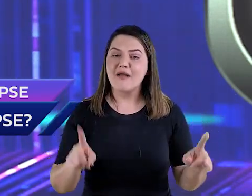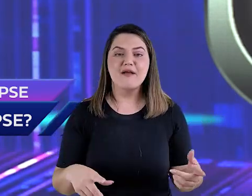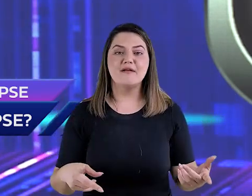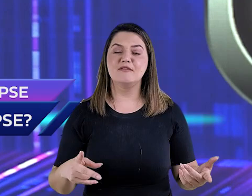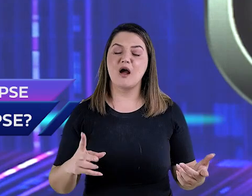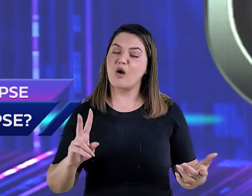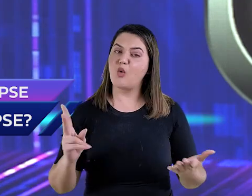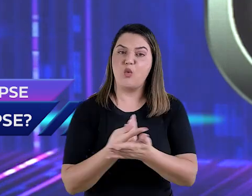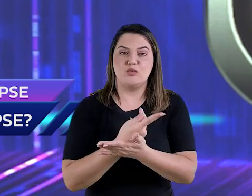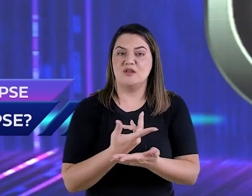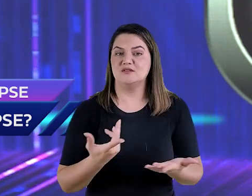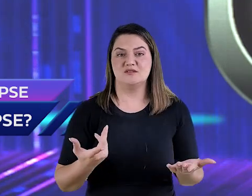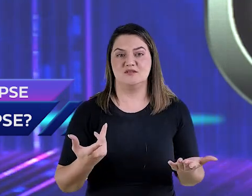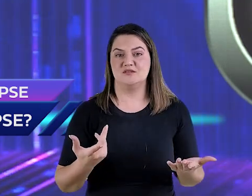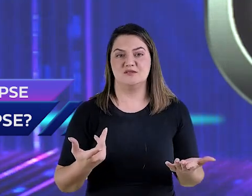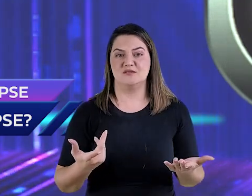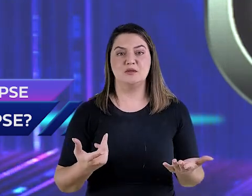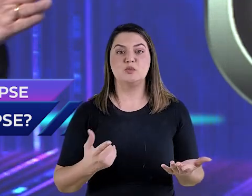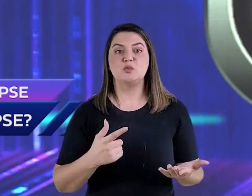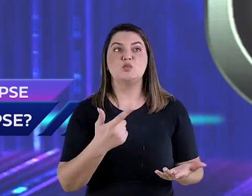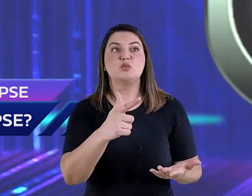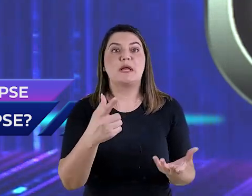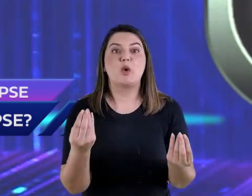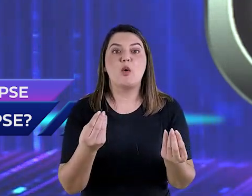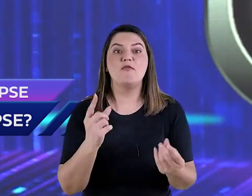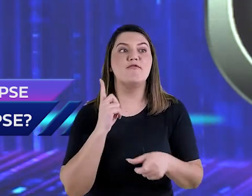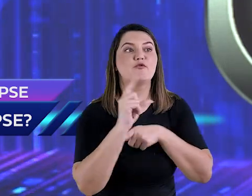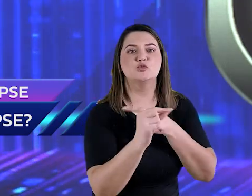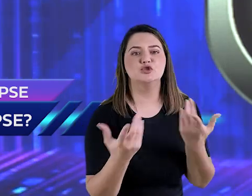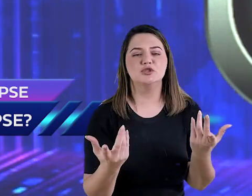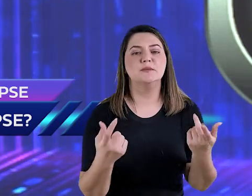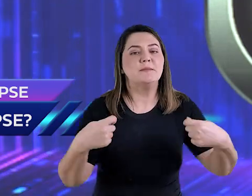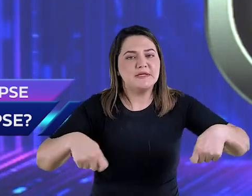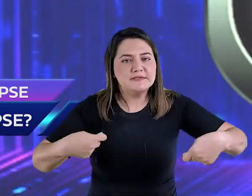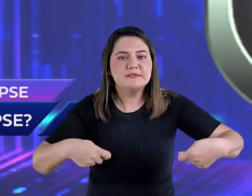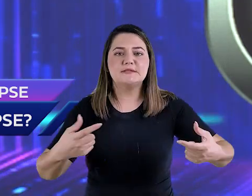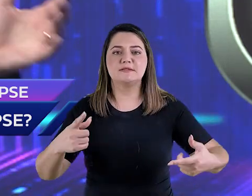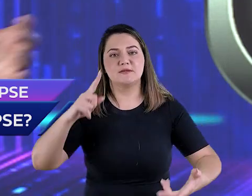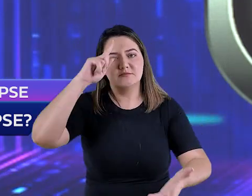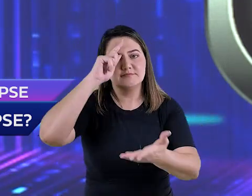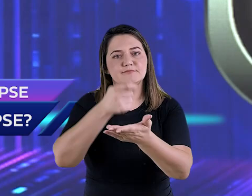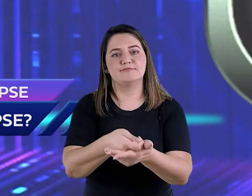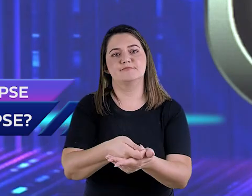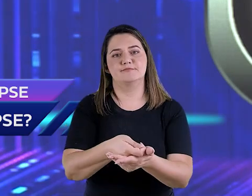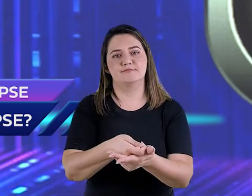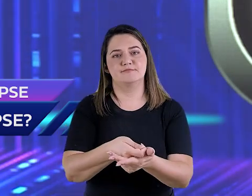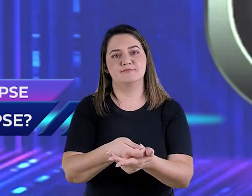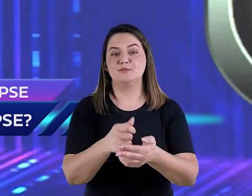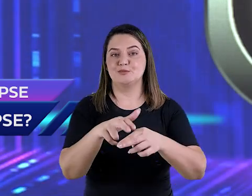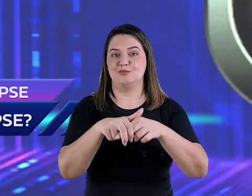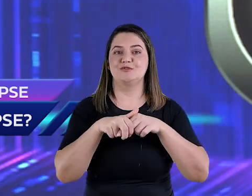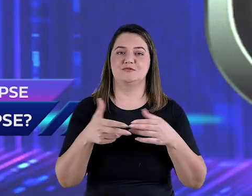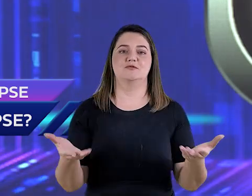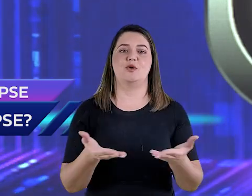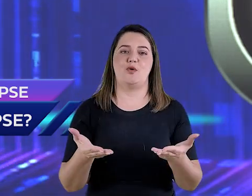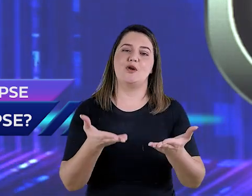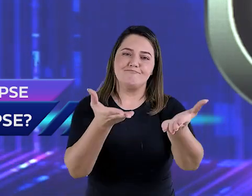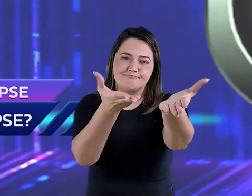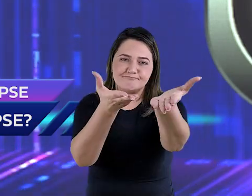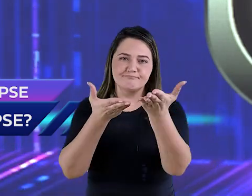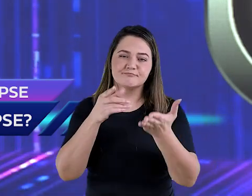uma situação e uma condição da qual você não tem escapatória. E o que você precisa fazer? Neste